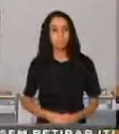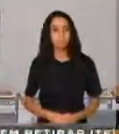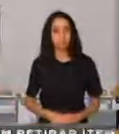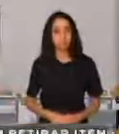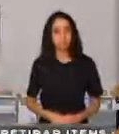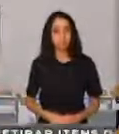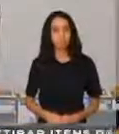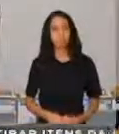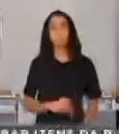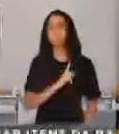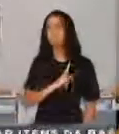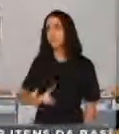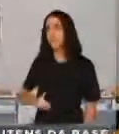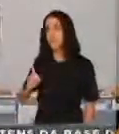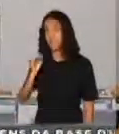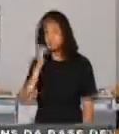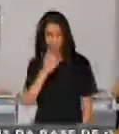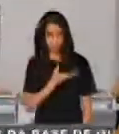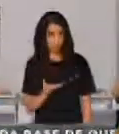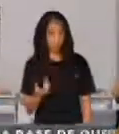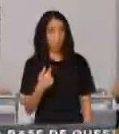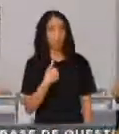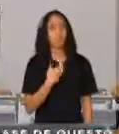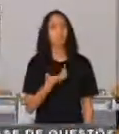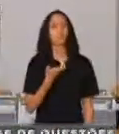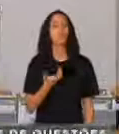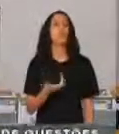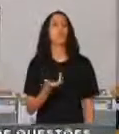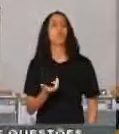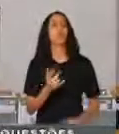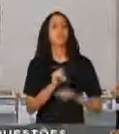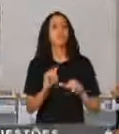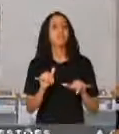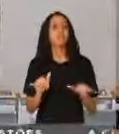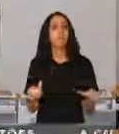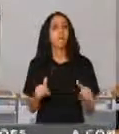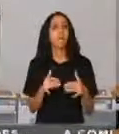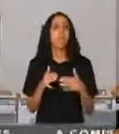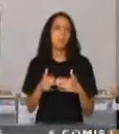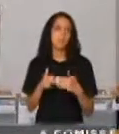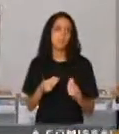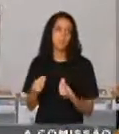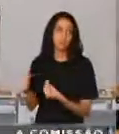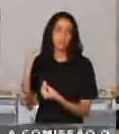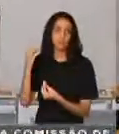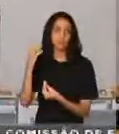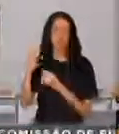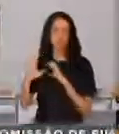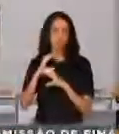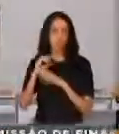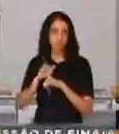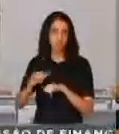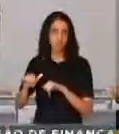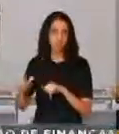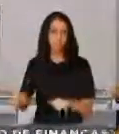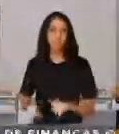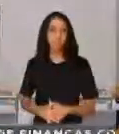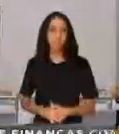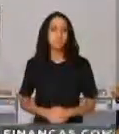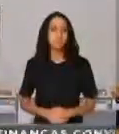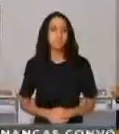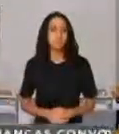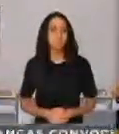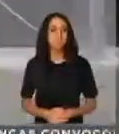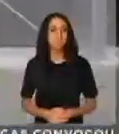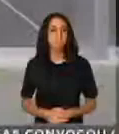Senhora Presidente, senhoras e senhores deputados, eu quero fazer o registro aqui e pedir divulgação no meio de comunicação